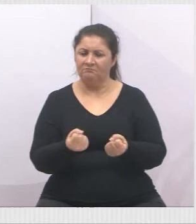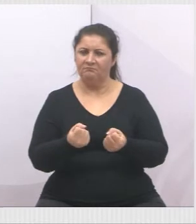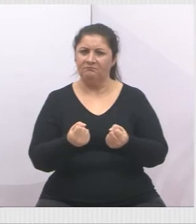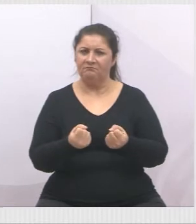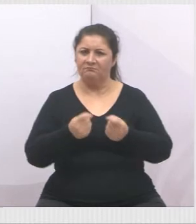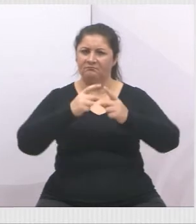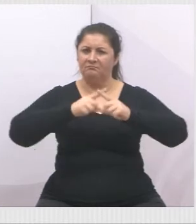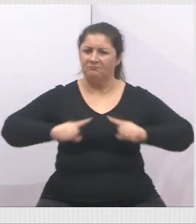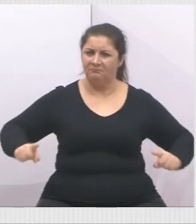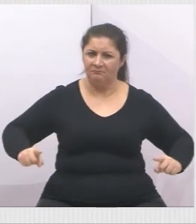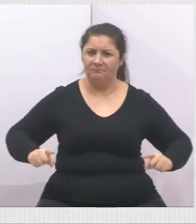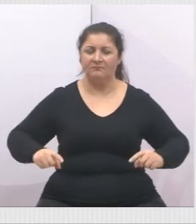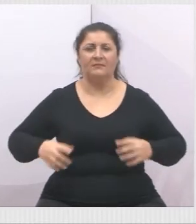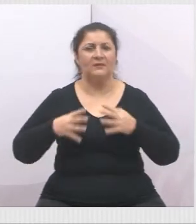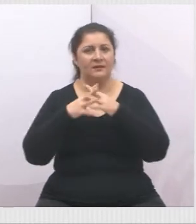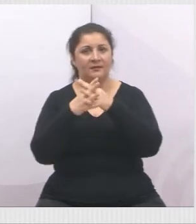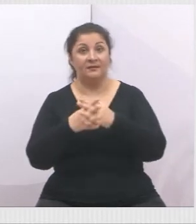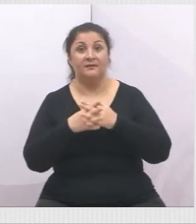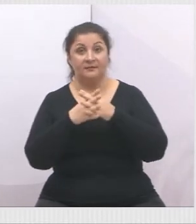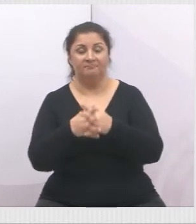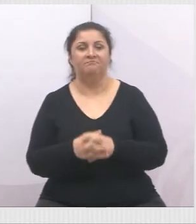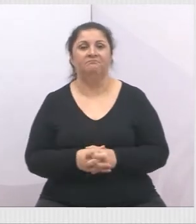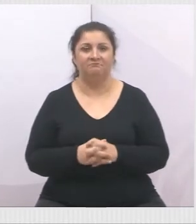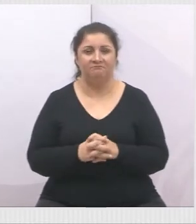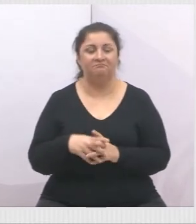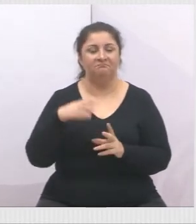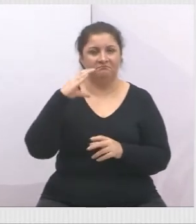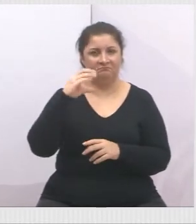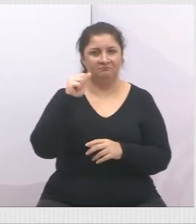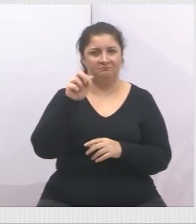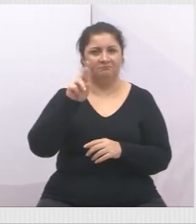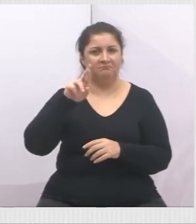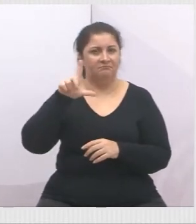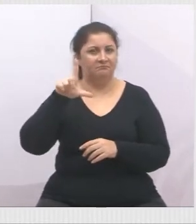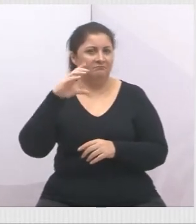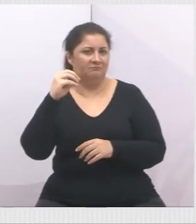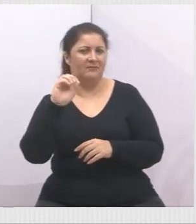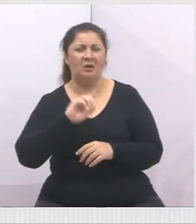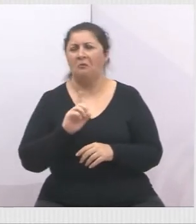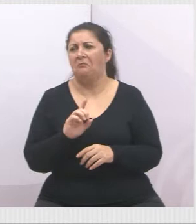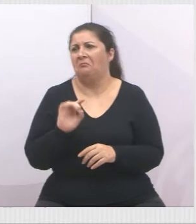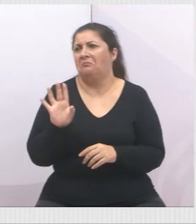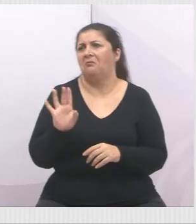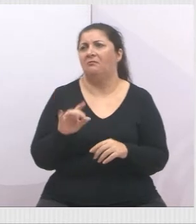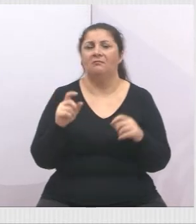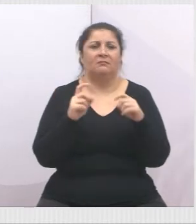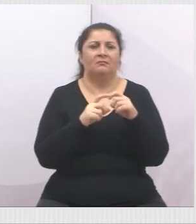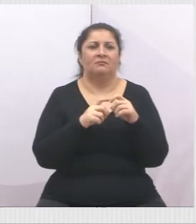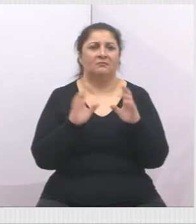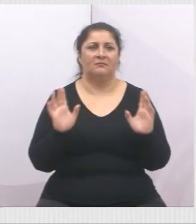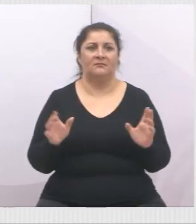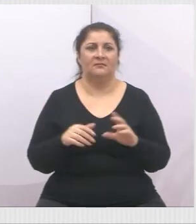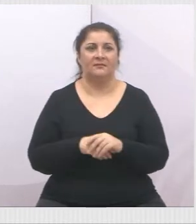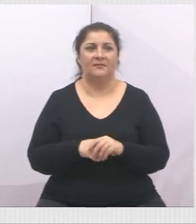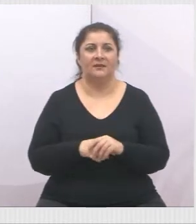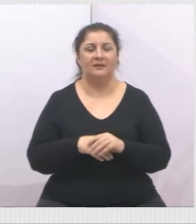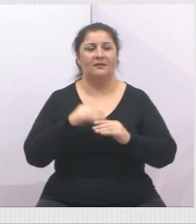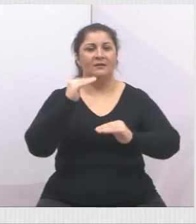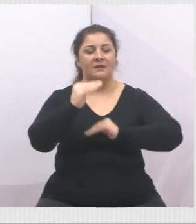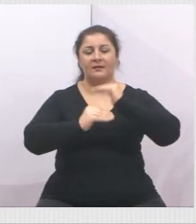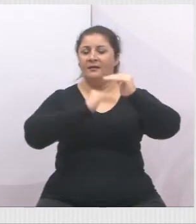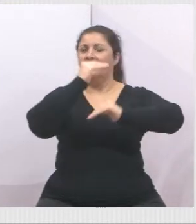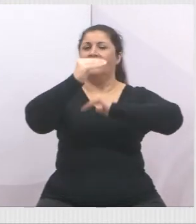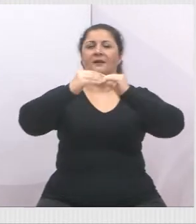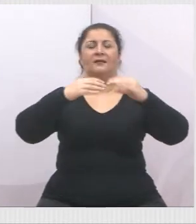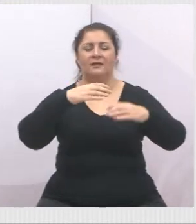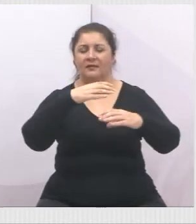as dificuldades. Carderelli não foi simplesmente um médico. Carderelli, além da